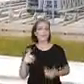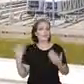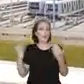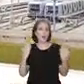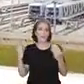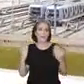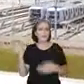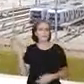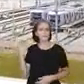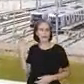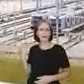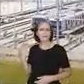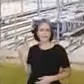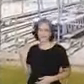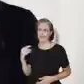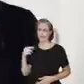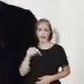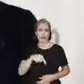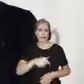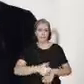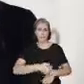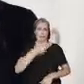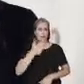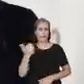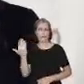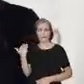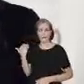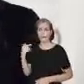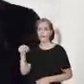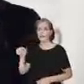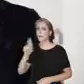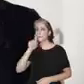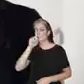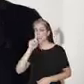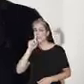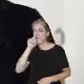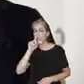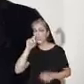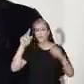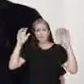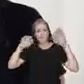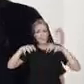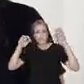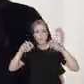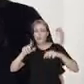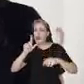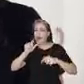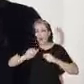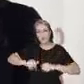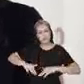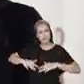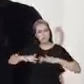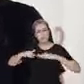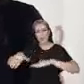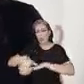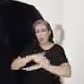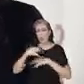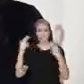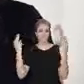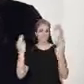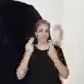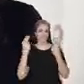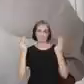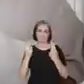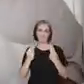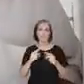Nem se compara lá com aqui, né? Lá era um lugar perigoso, um lugar de risco. Quando chovia, alagava tudo,